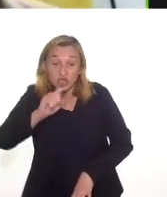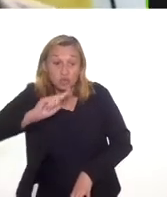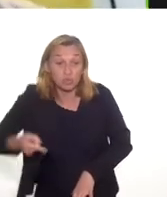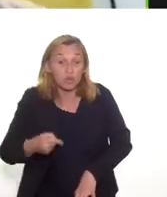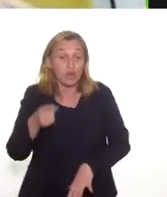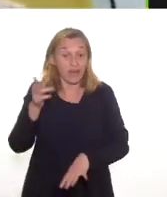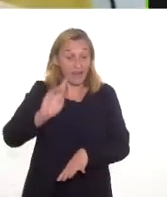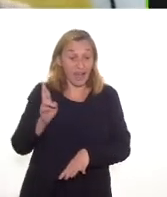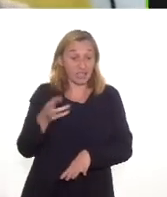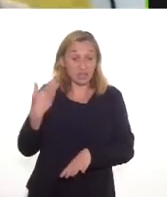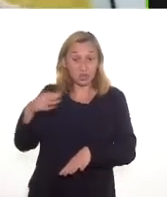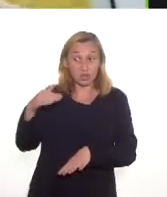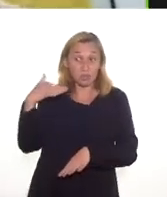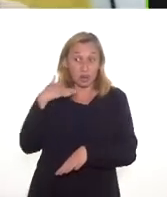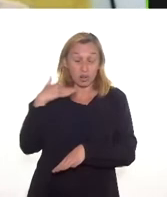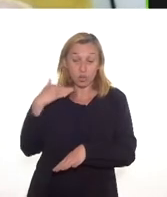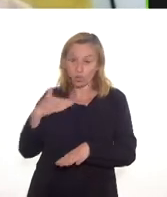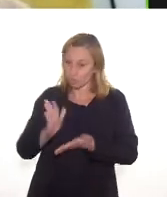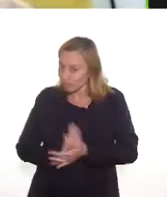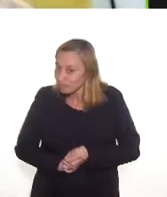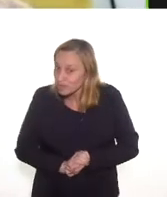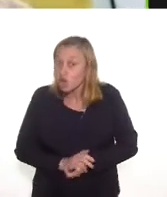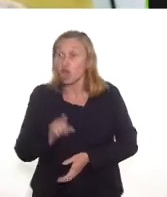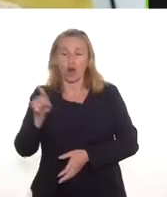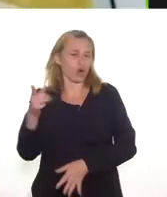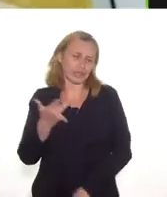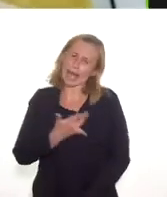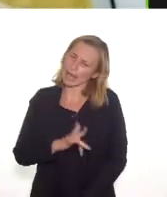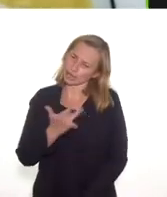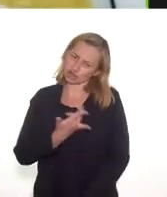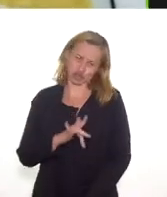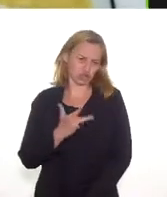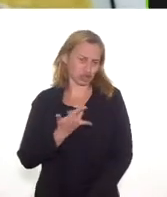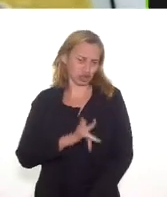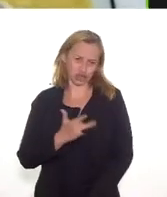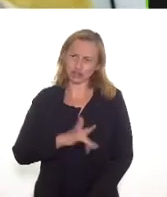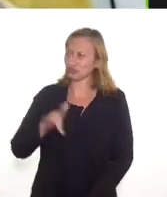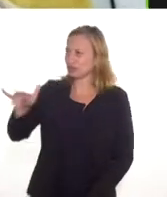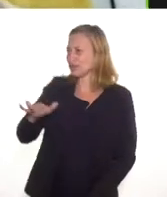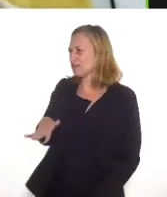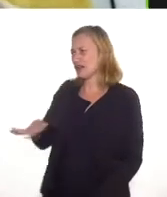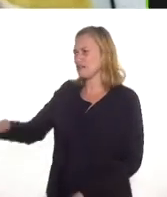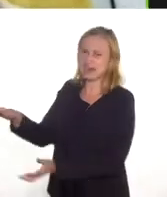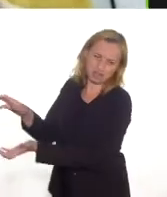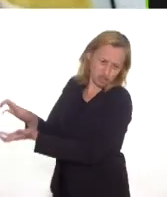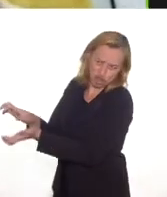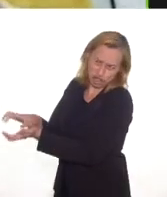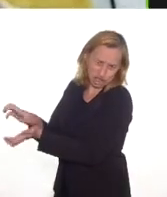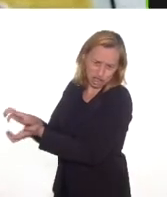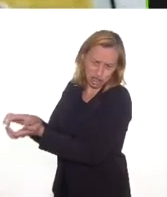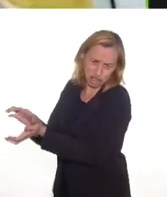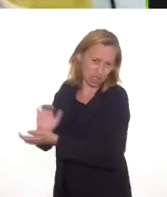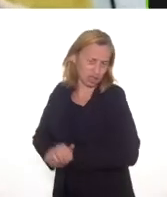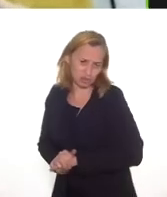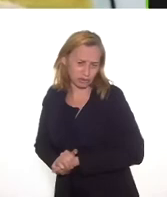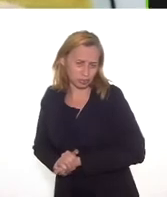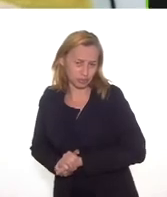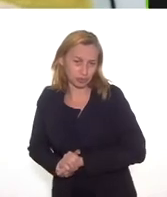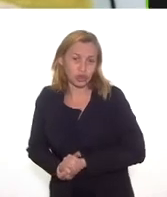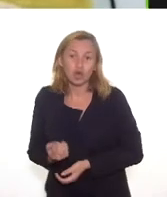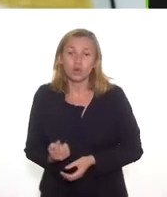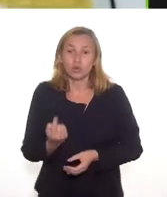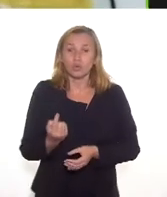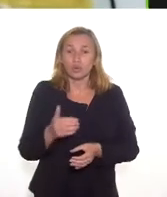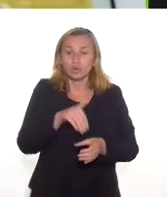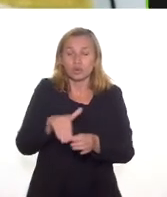R$1.200.000 na sua conta corrente, logo ele, coitadinho, que veio da favela do Jacarezinho, cumpre um mandato hoje,